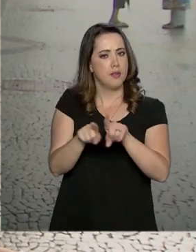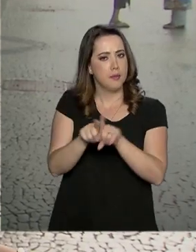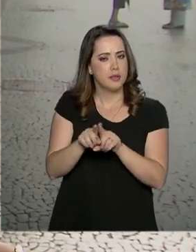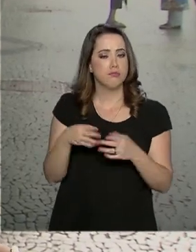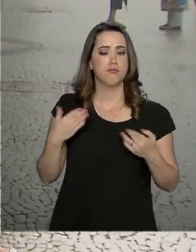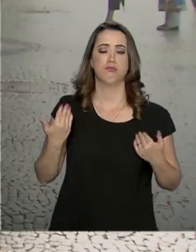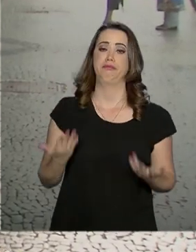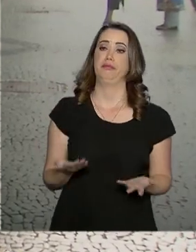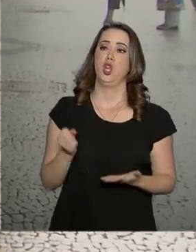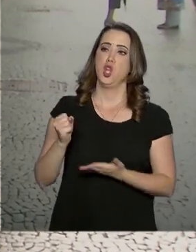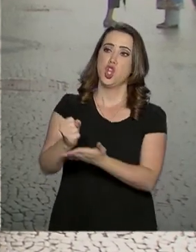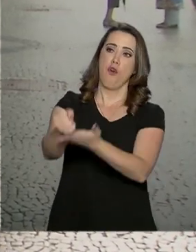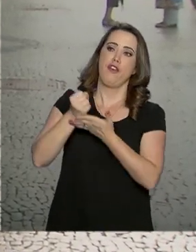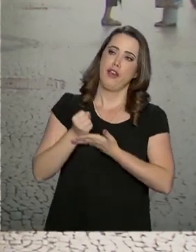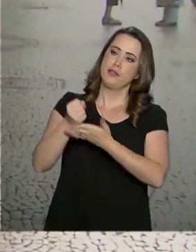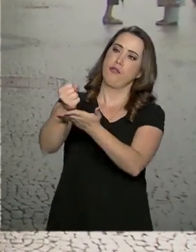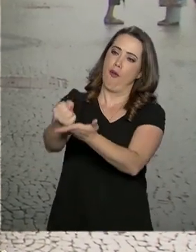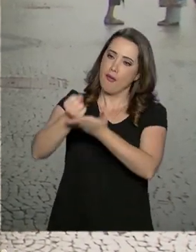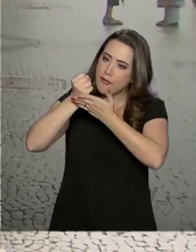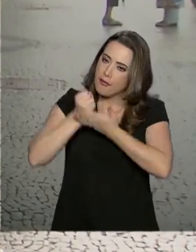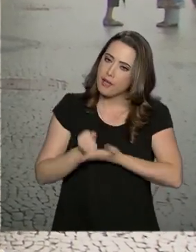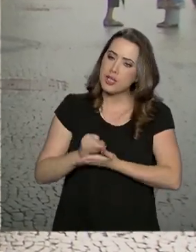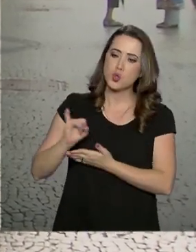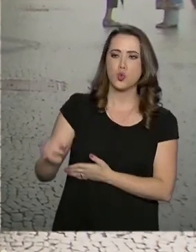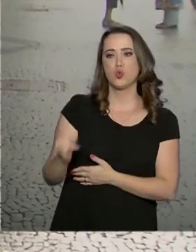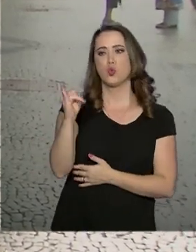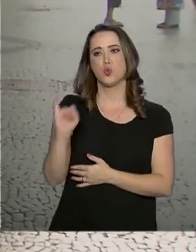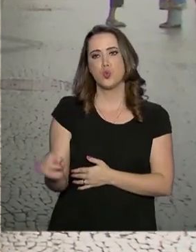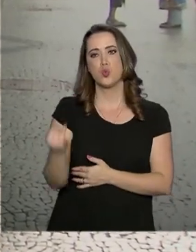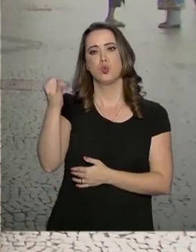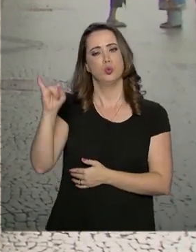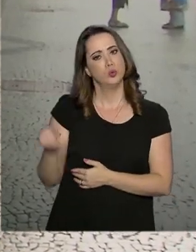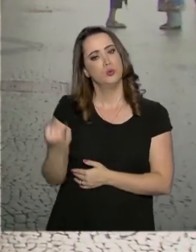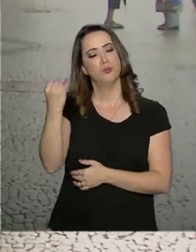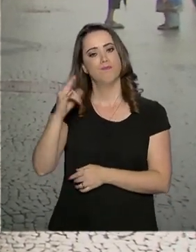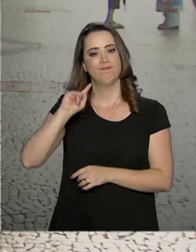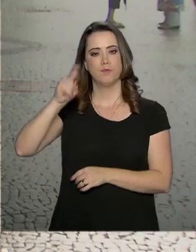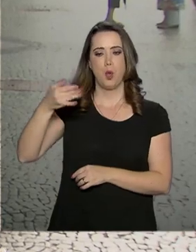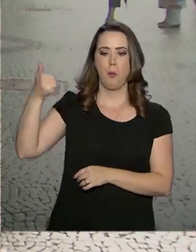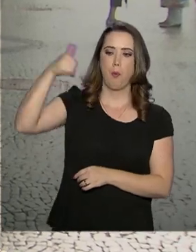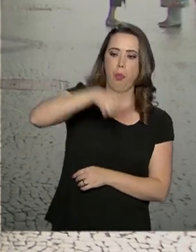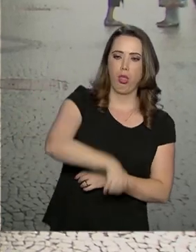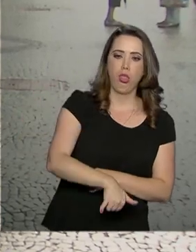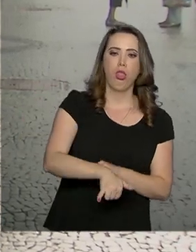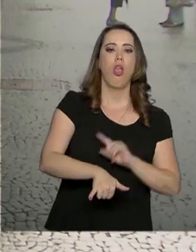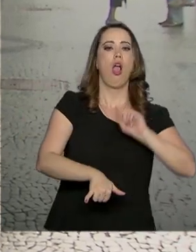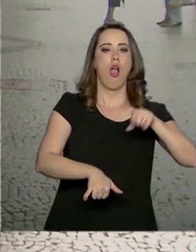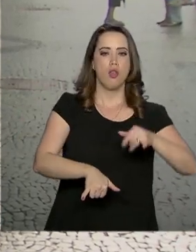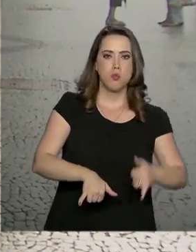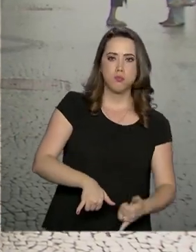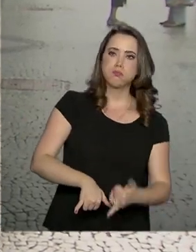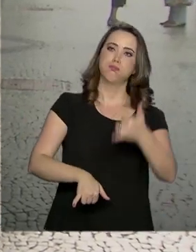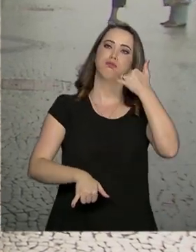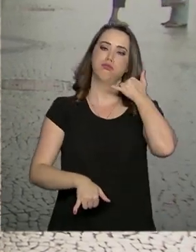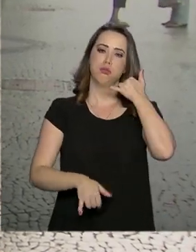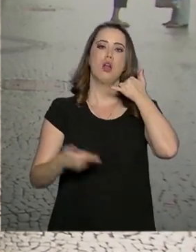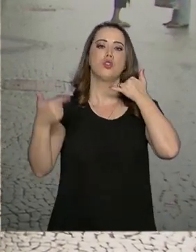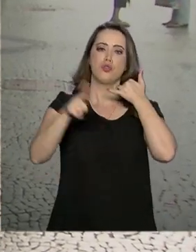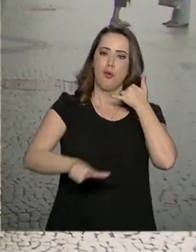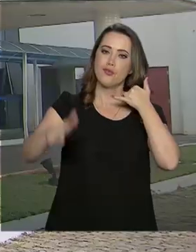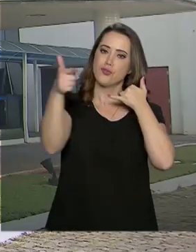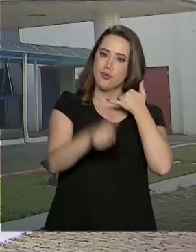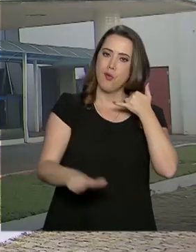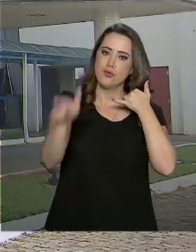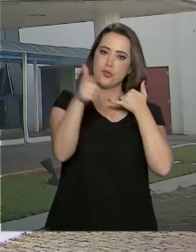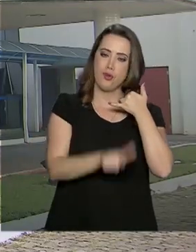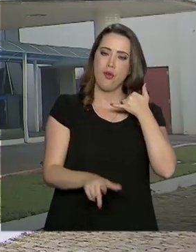entendeu? E oferece empréstimo a todo tipo de juro. Depois desliga, vem outro e essa coisa tem sido